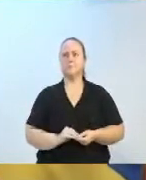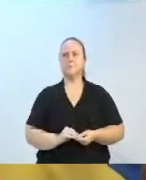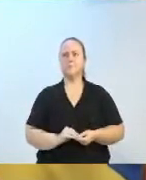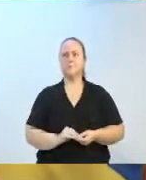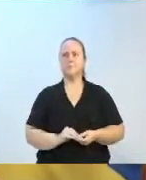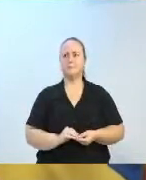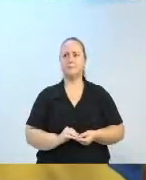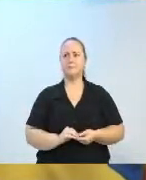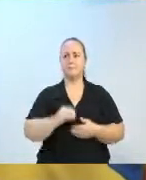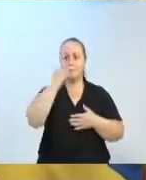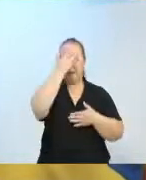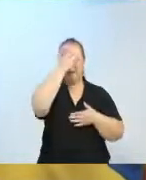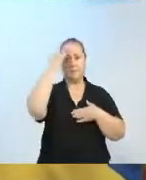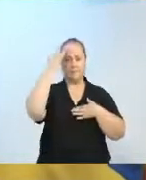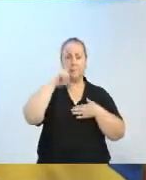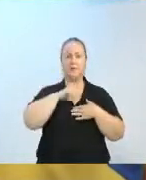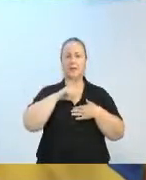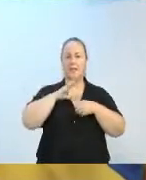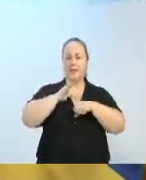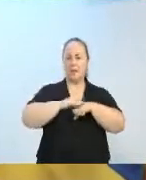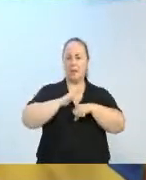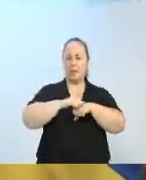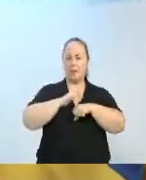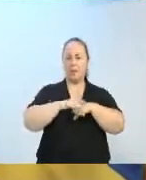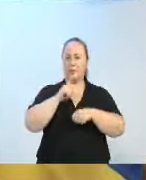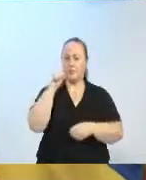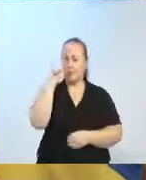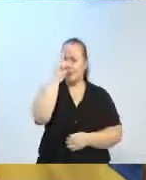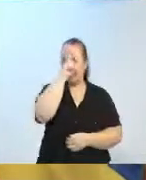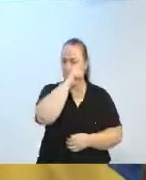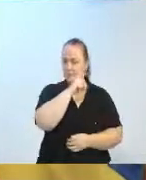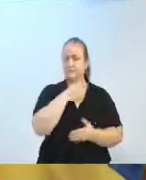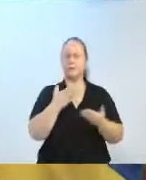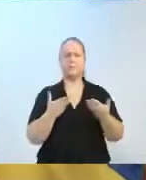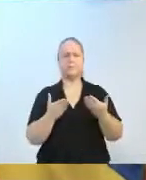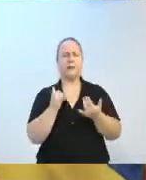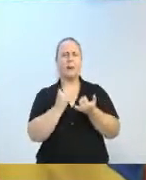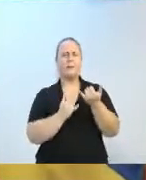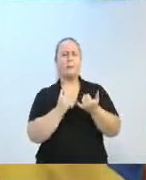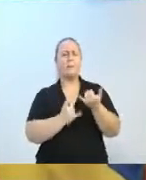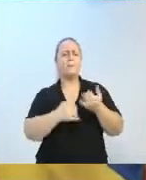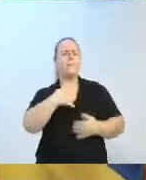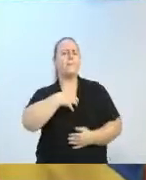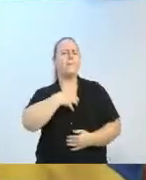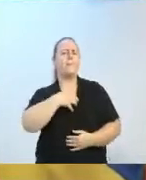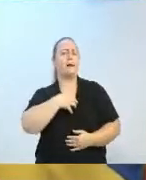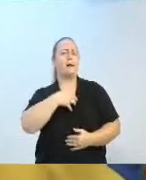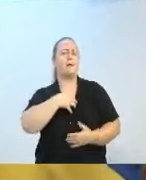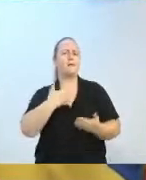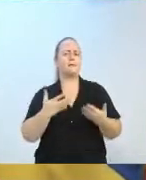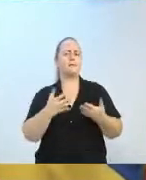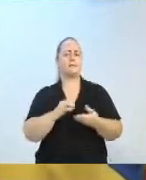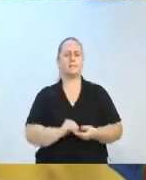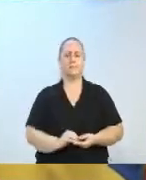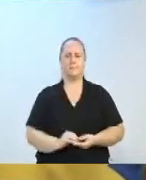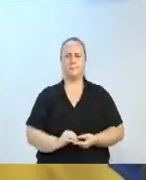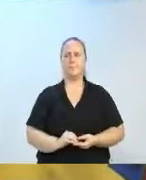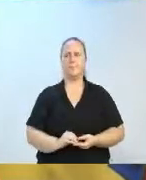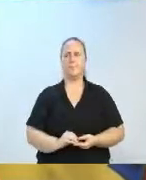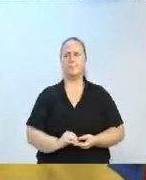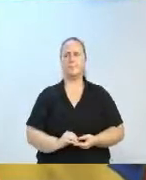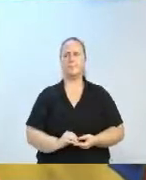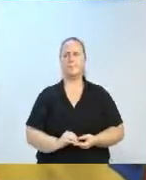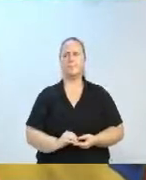sofrem de doenças raras têm sintomas comuns. Eles não têm somente sintomas raros. Eles